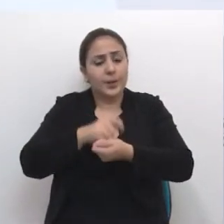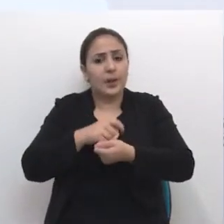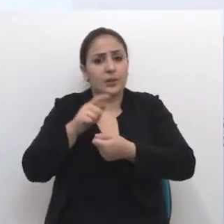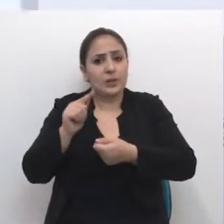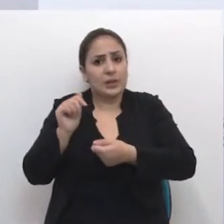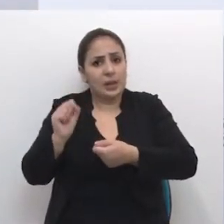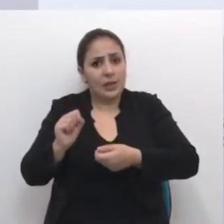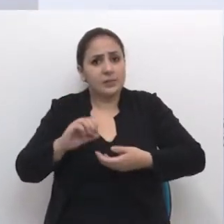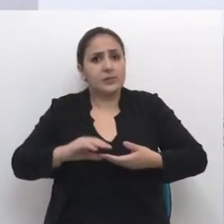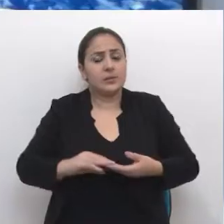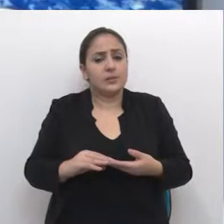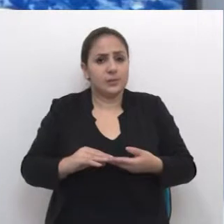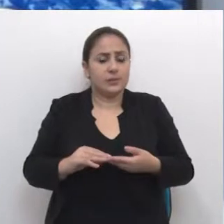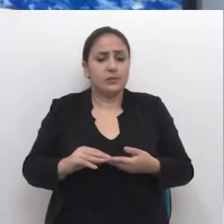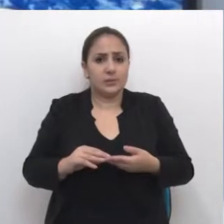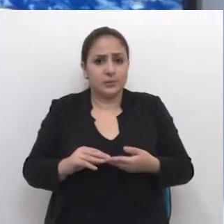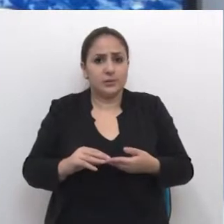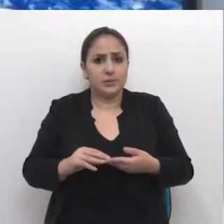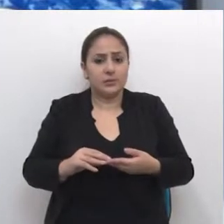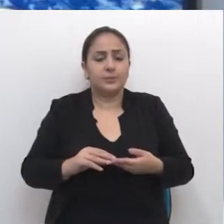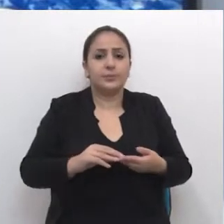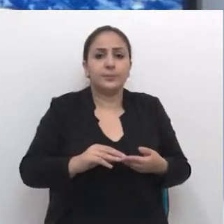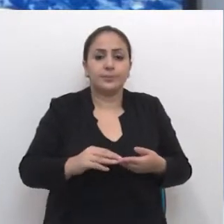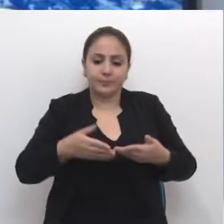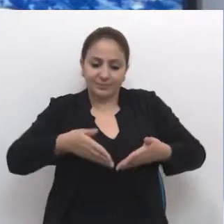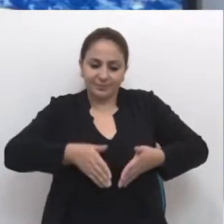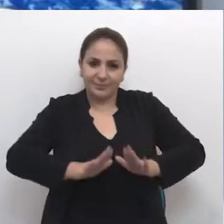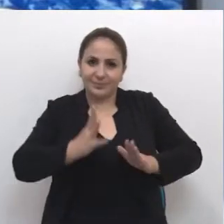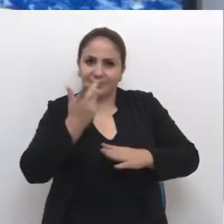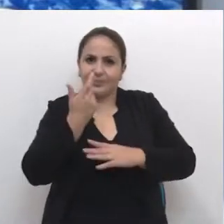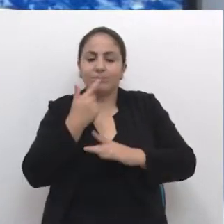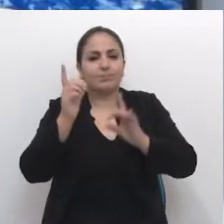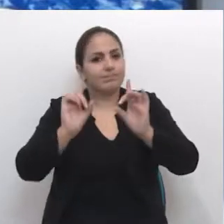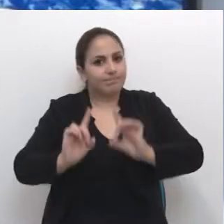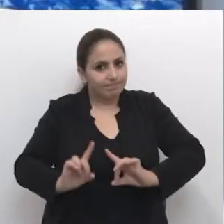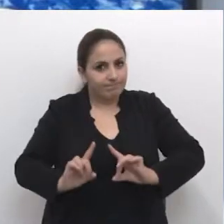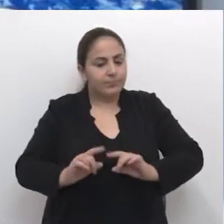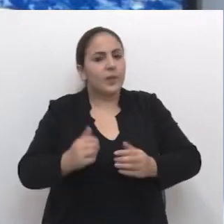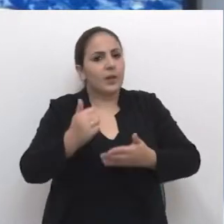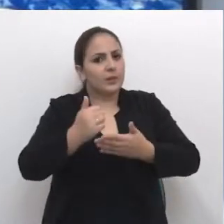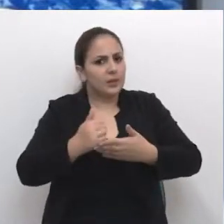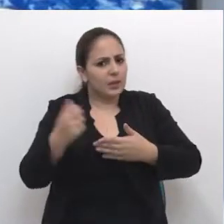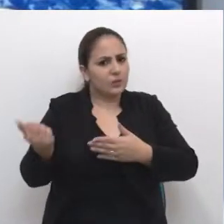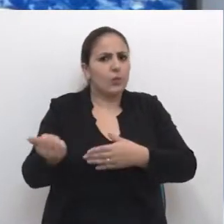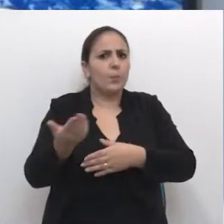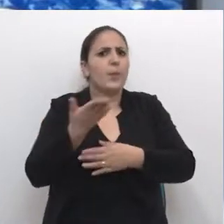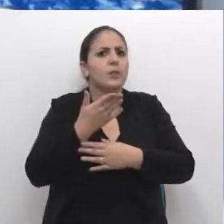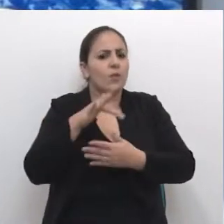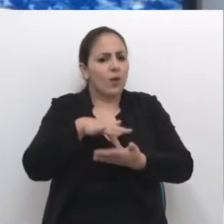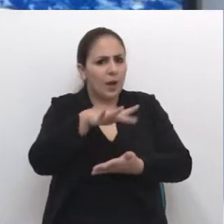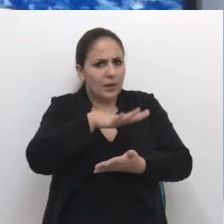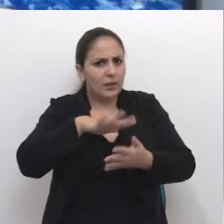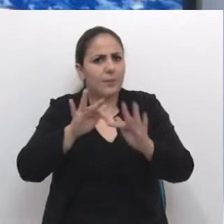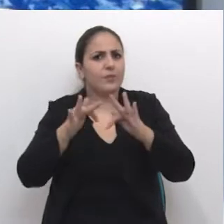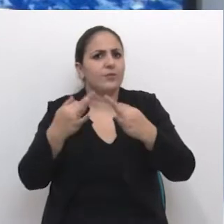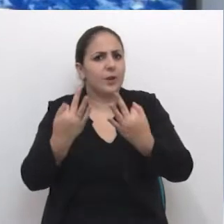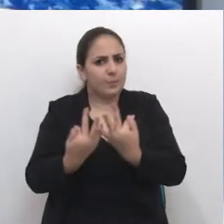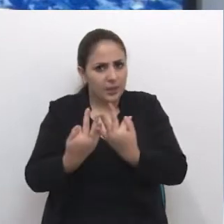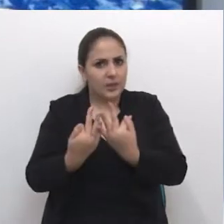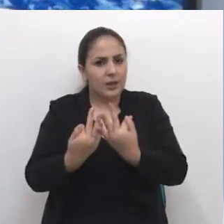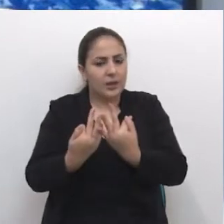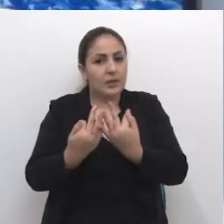transformados com gás GNV. O nascimento de uma criança com deficiência traz uma nova realidade para as